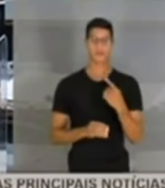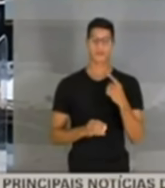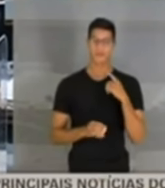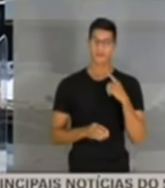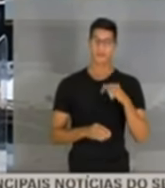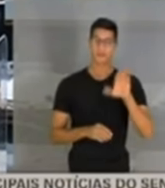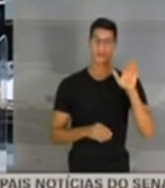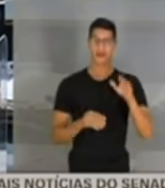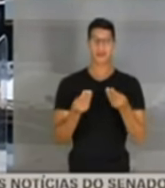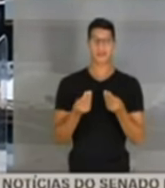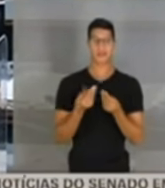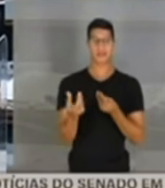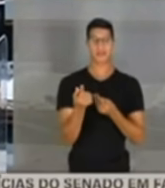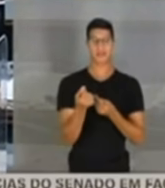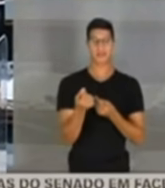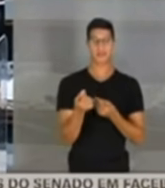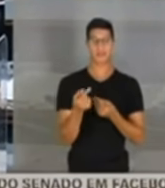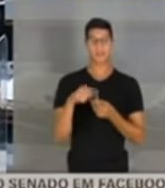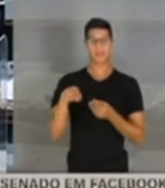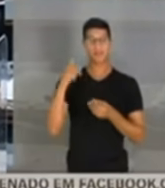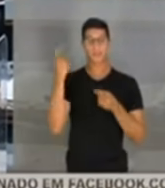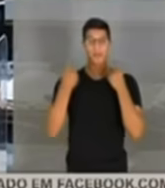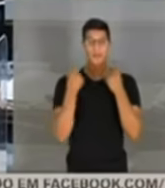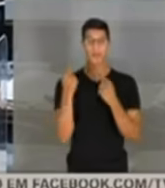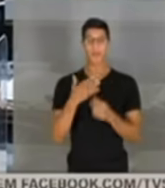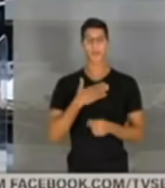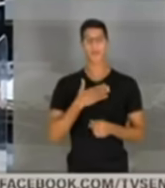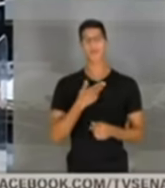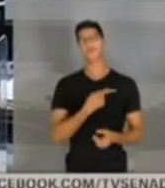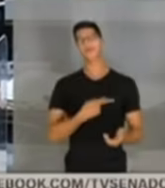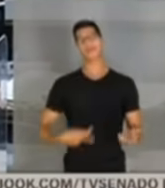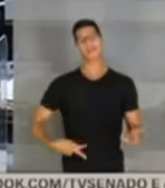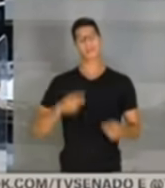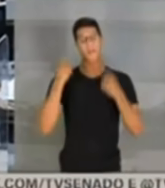a má distribuição de renda, ele se preocupa comigo,